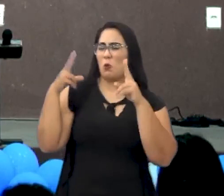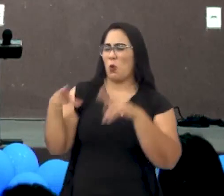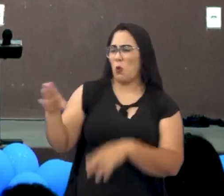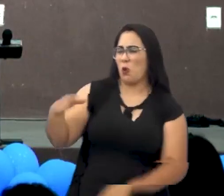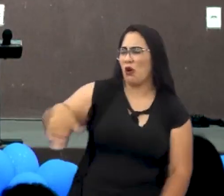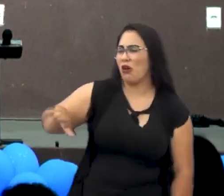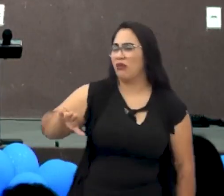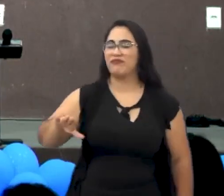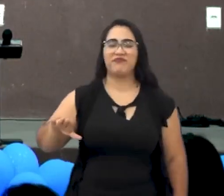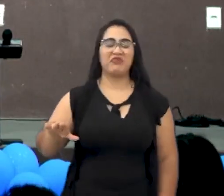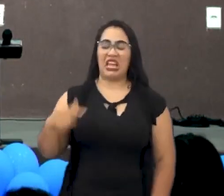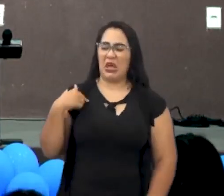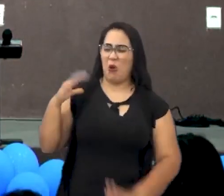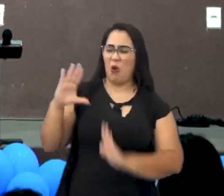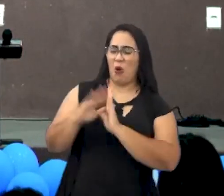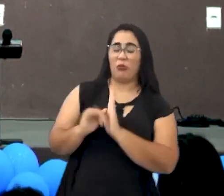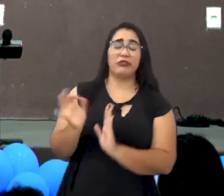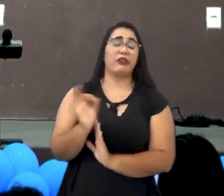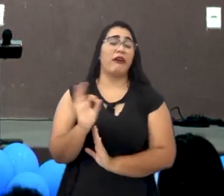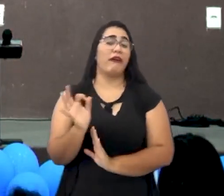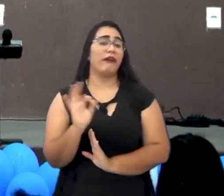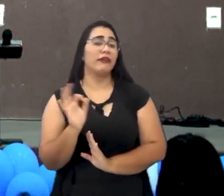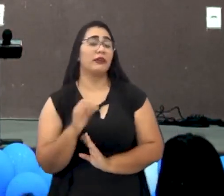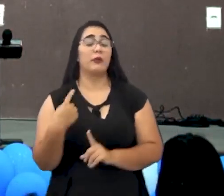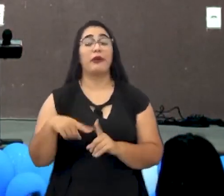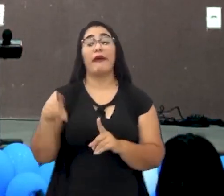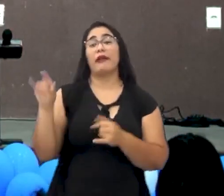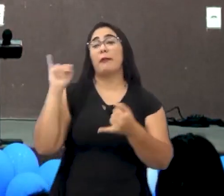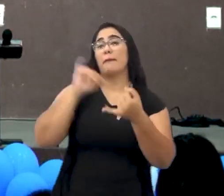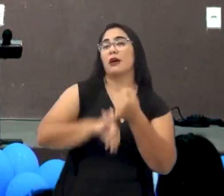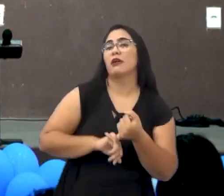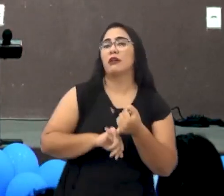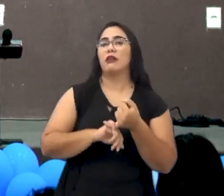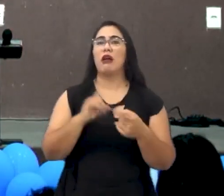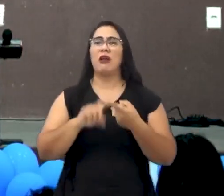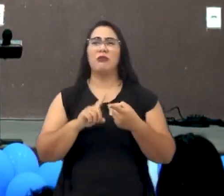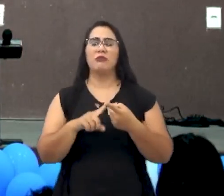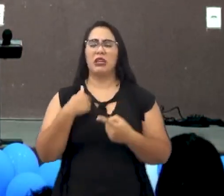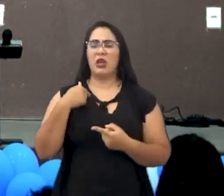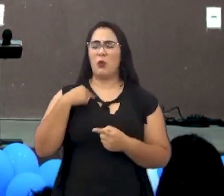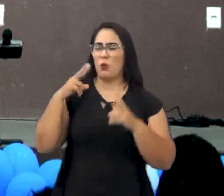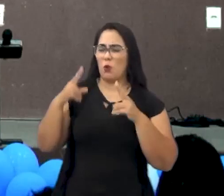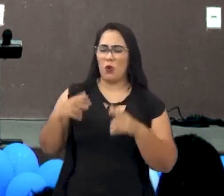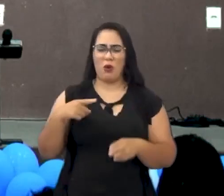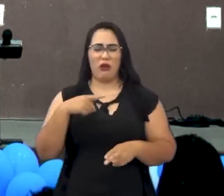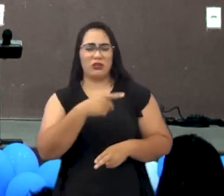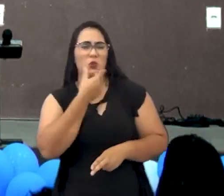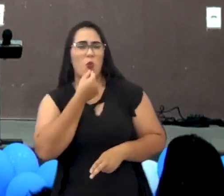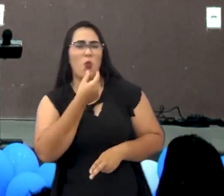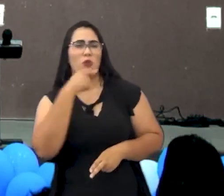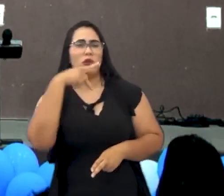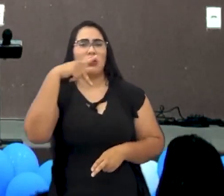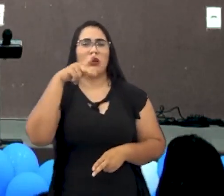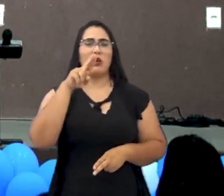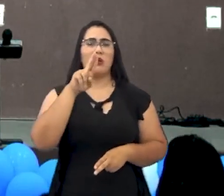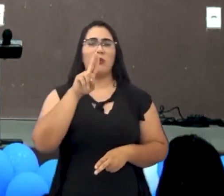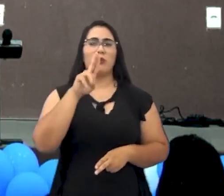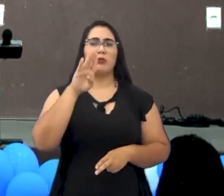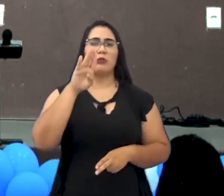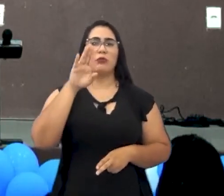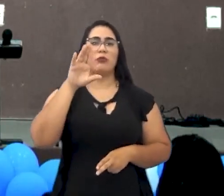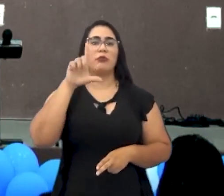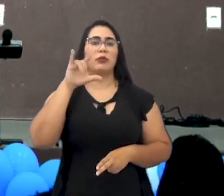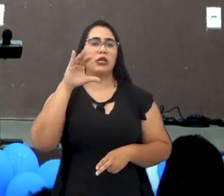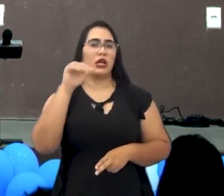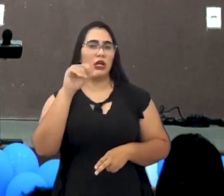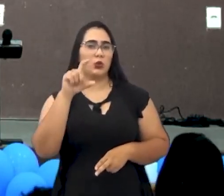homens, roubadores, injustos e adúlteros, nem ainda como este publicano. E eu acho que ele estava apontando para